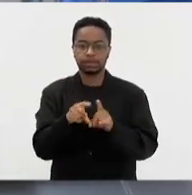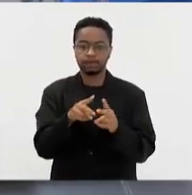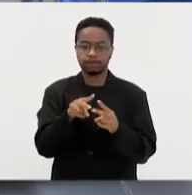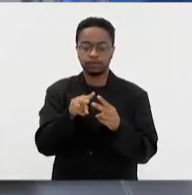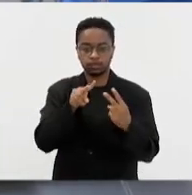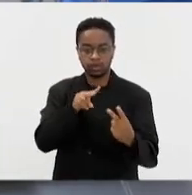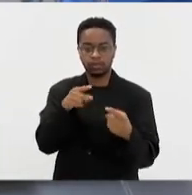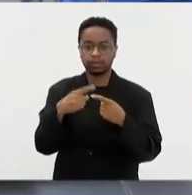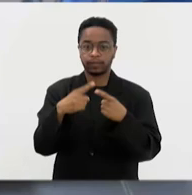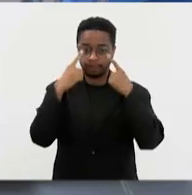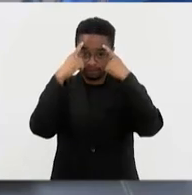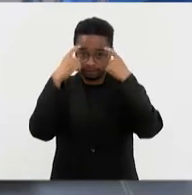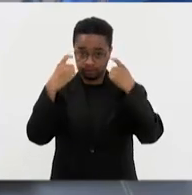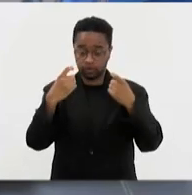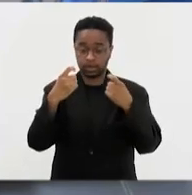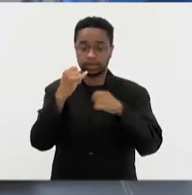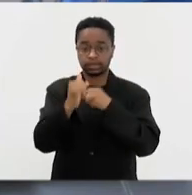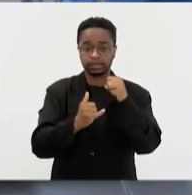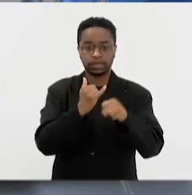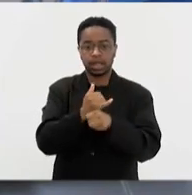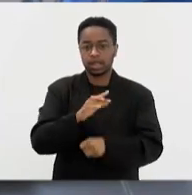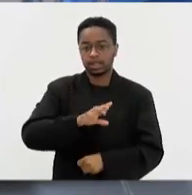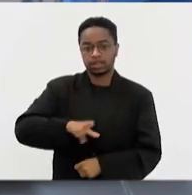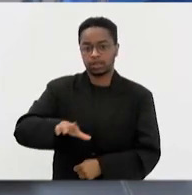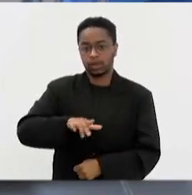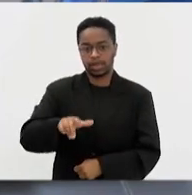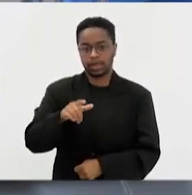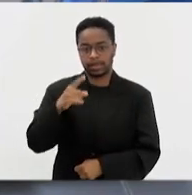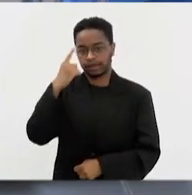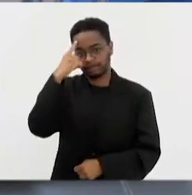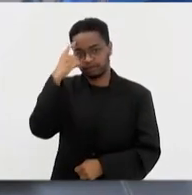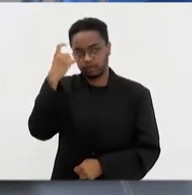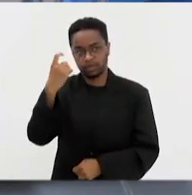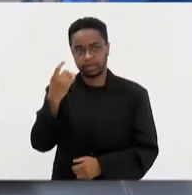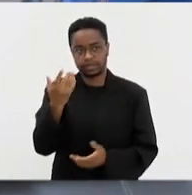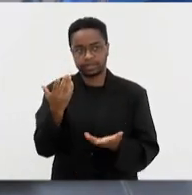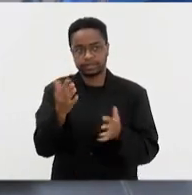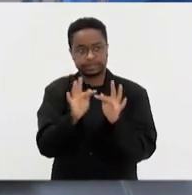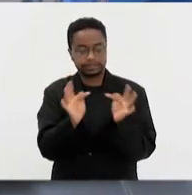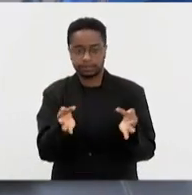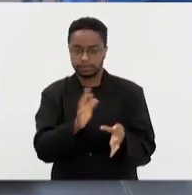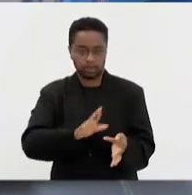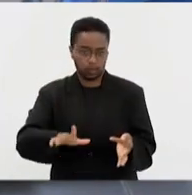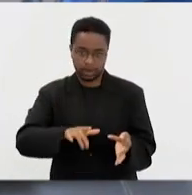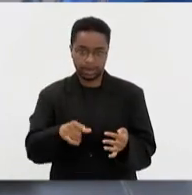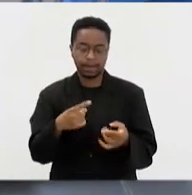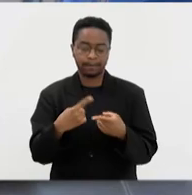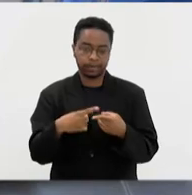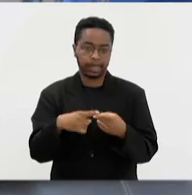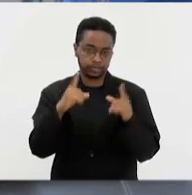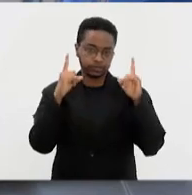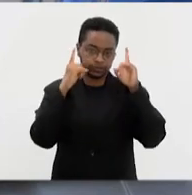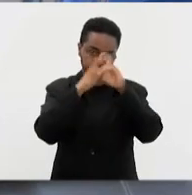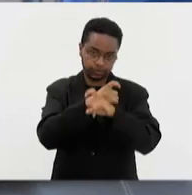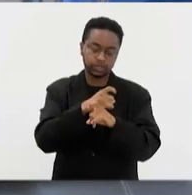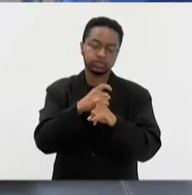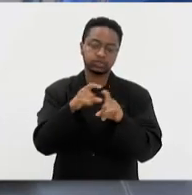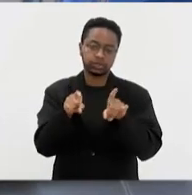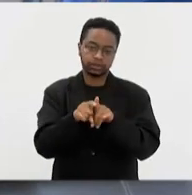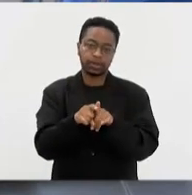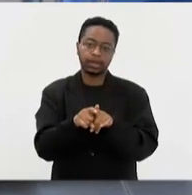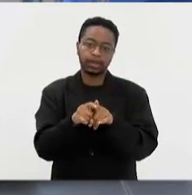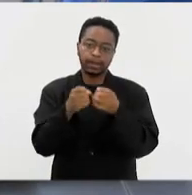da violência cibernética, que não é uma violência simples, ela é cruel, ela